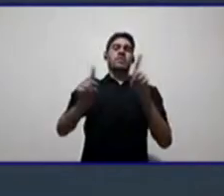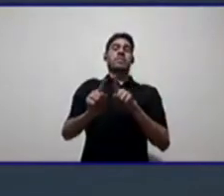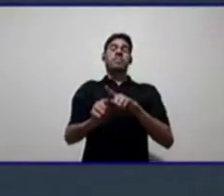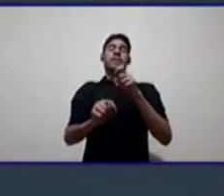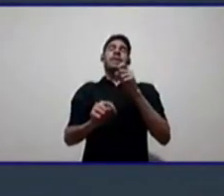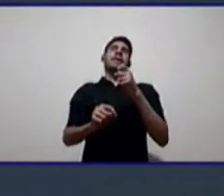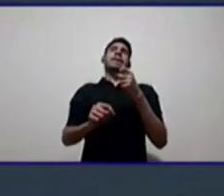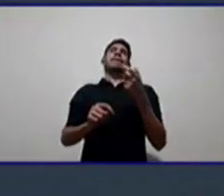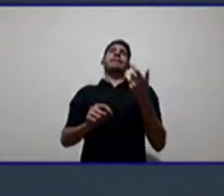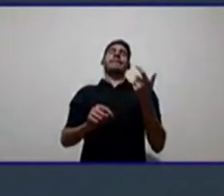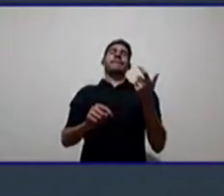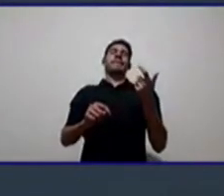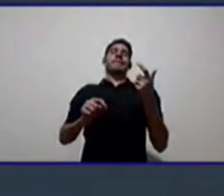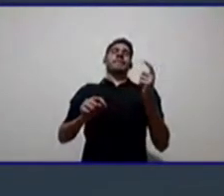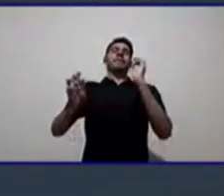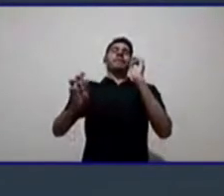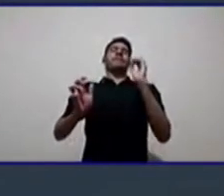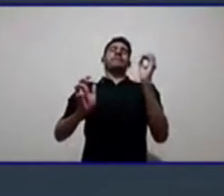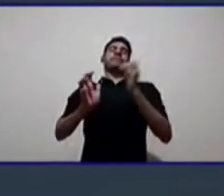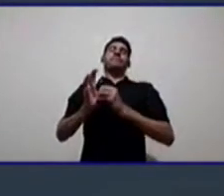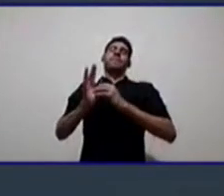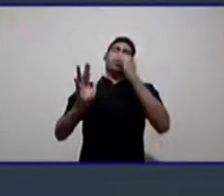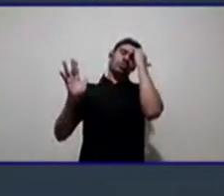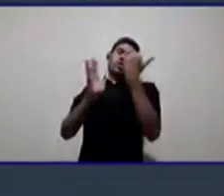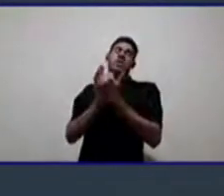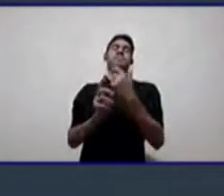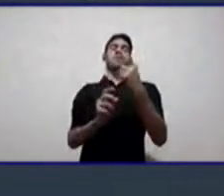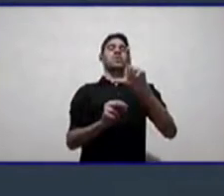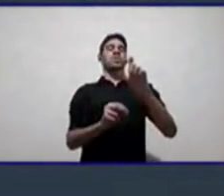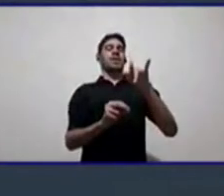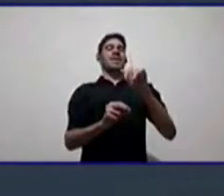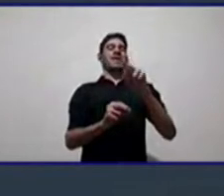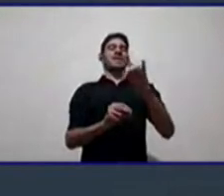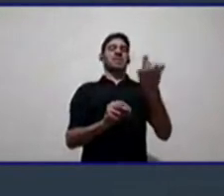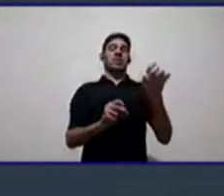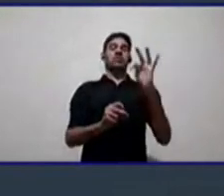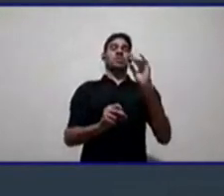violação ao princípio da legalidade, estaria o TSE legislando